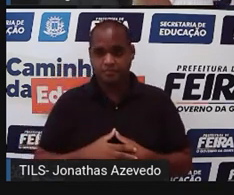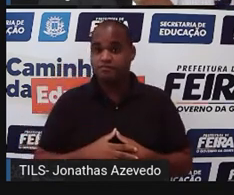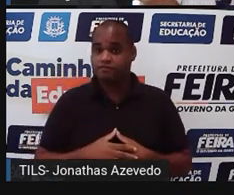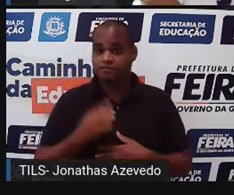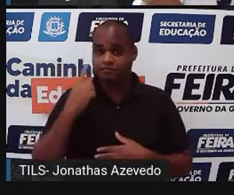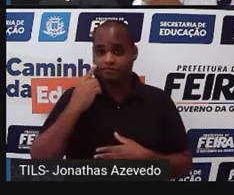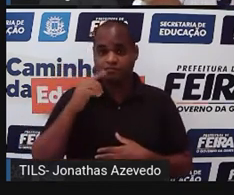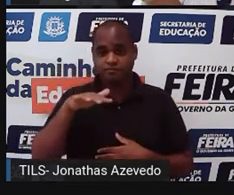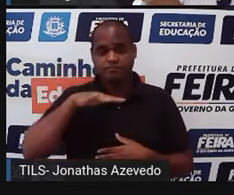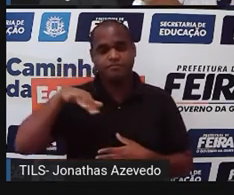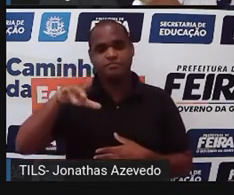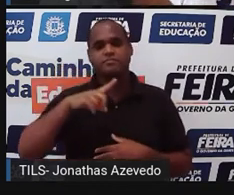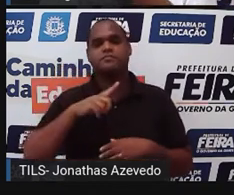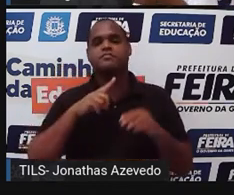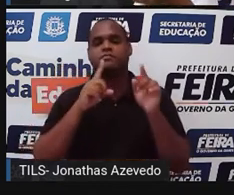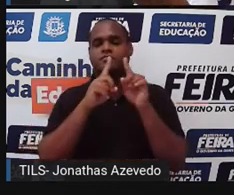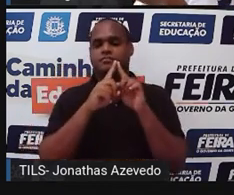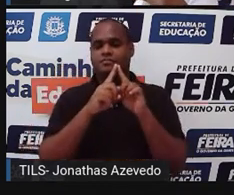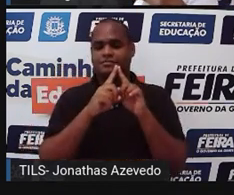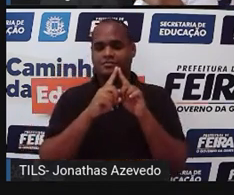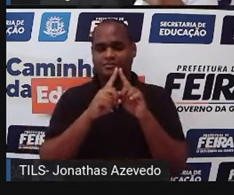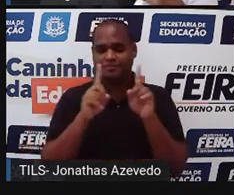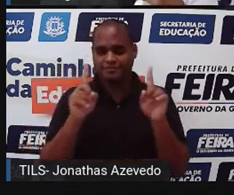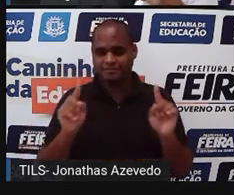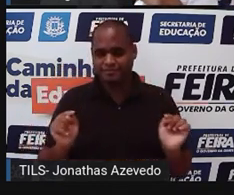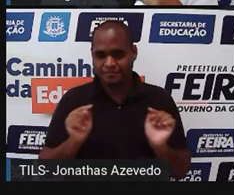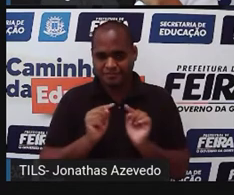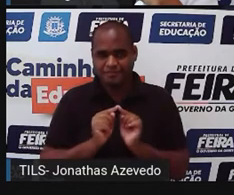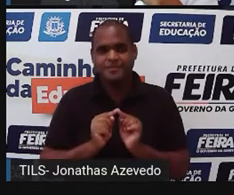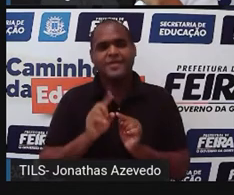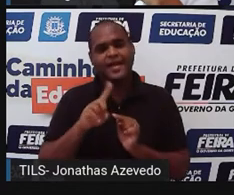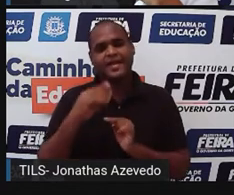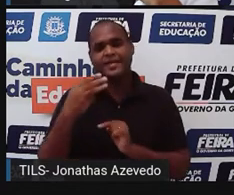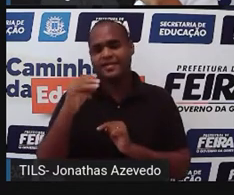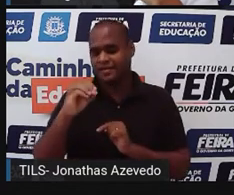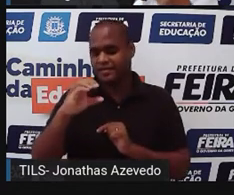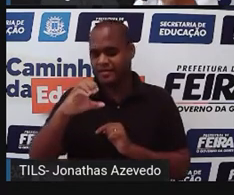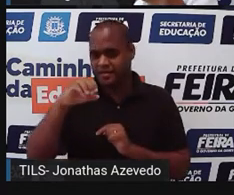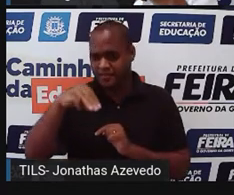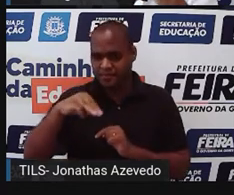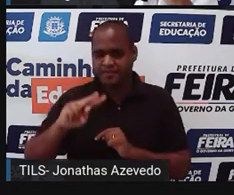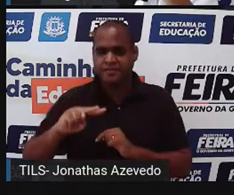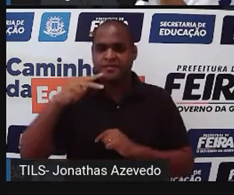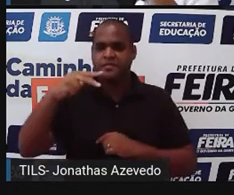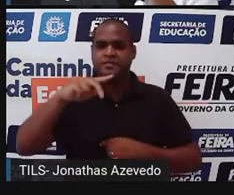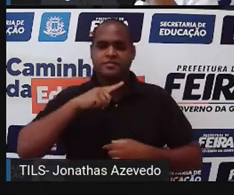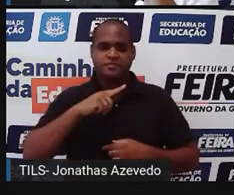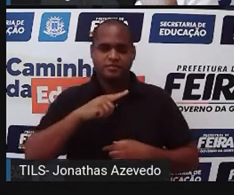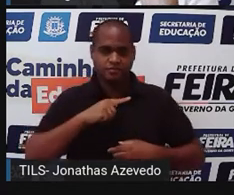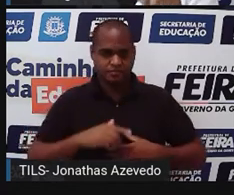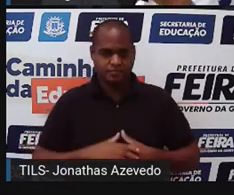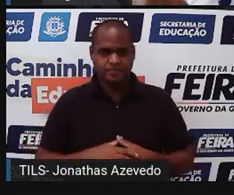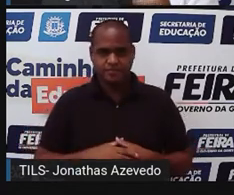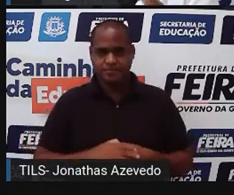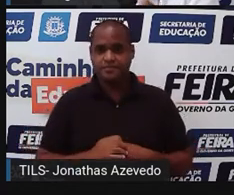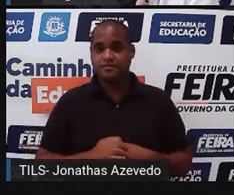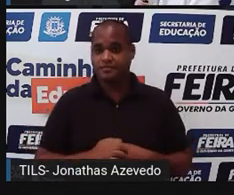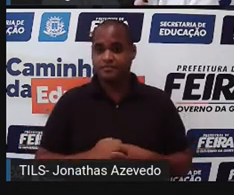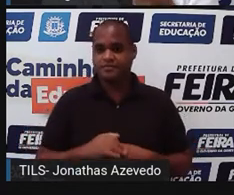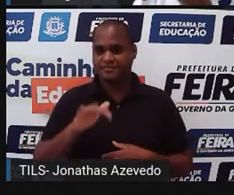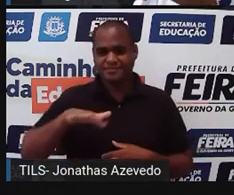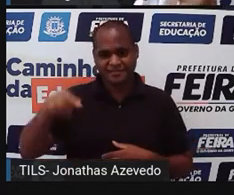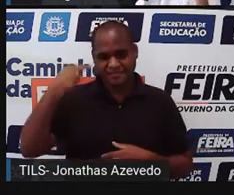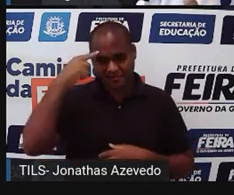retângulo lá em cima é 30 centímetros quadrados bom Então veja que área do triângulo está sendo